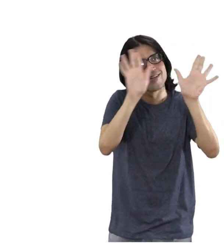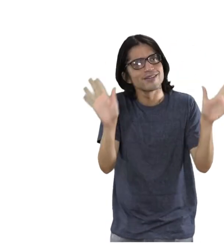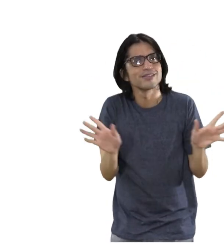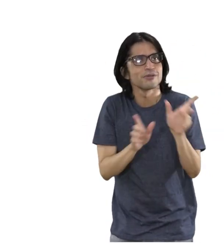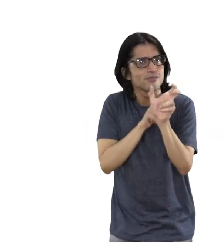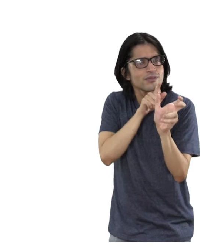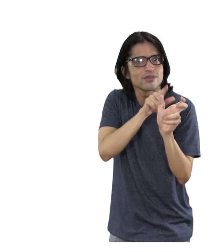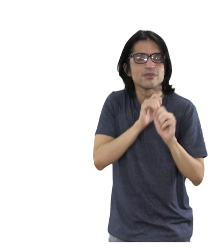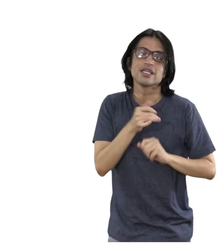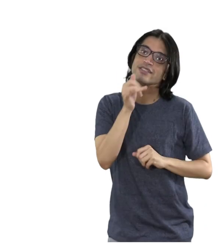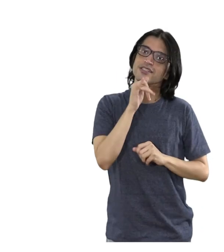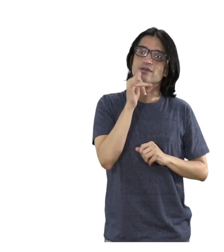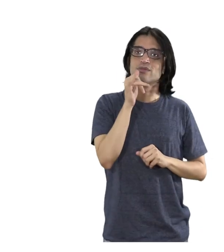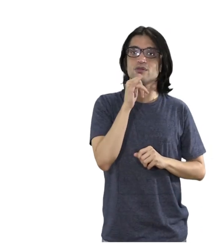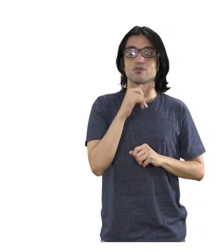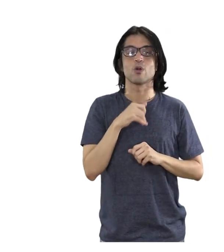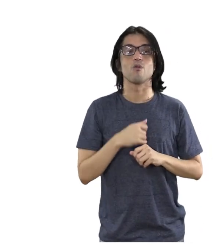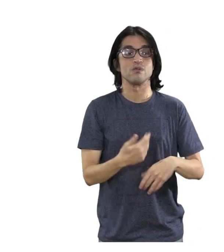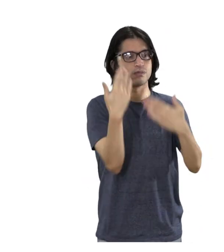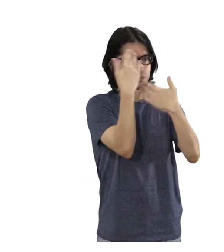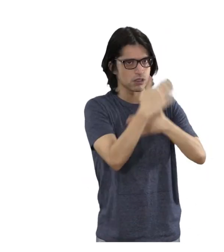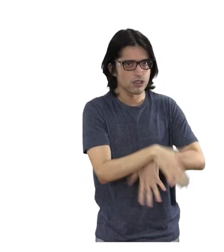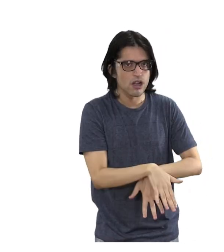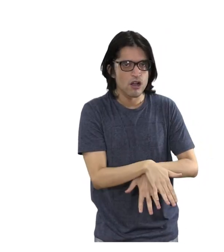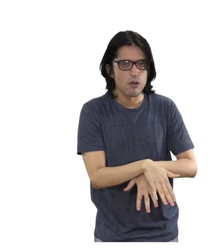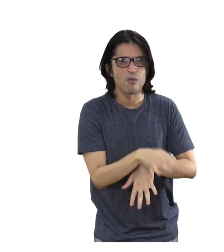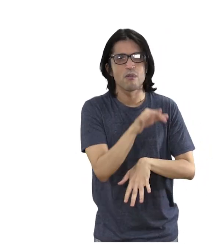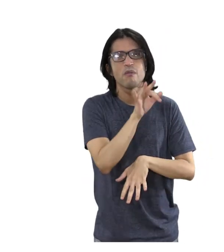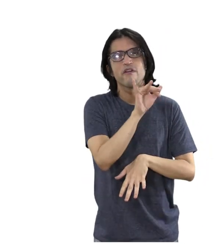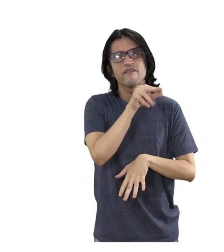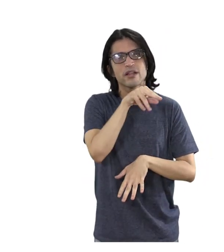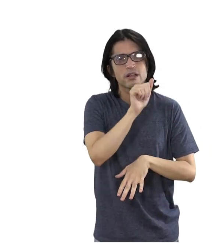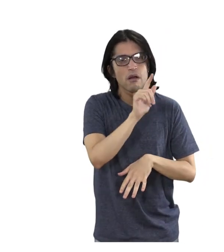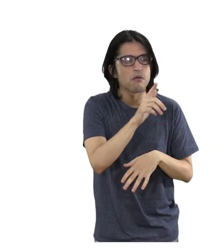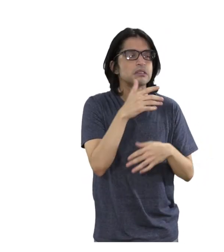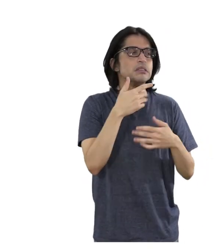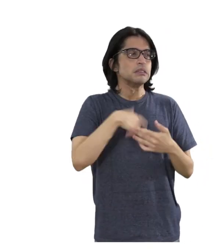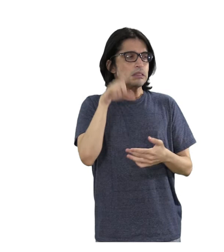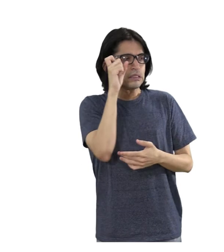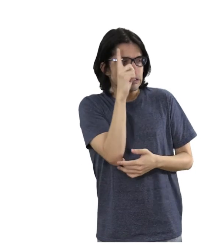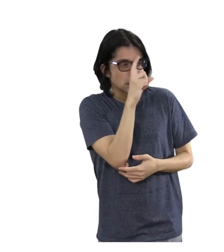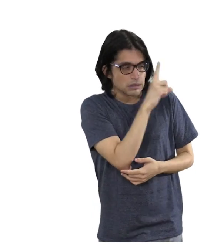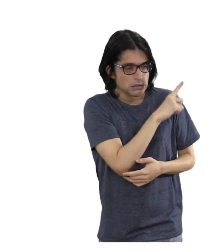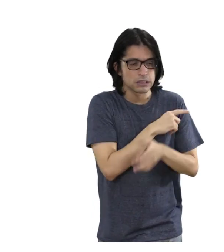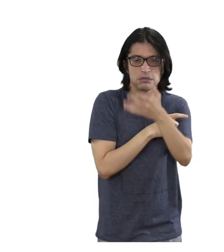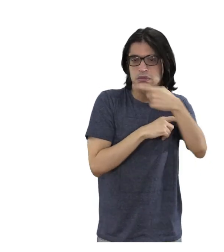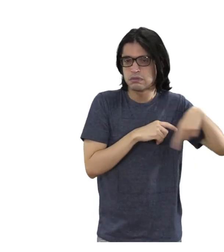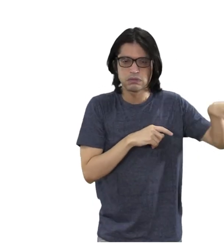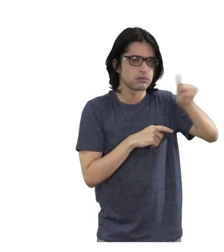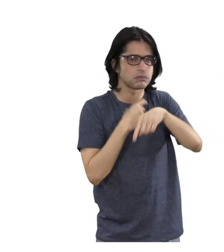o termo ao qual se refere. Exemplo, o exame final, que estava muito difícil, deixou